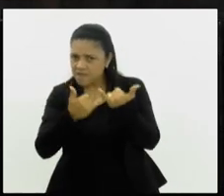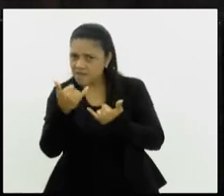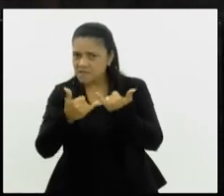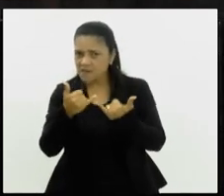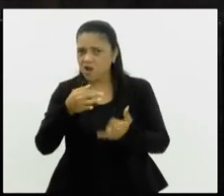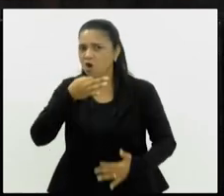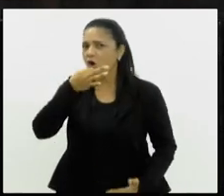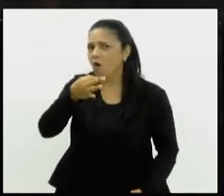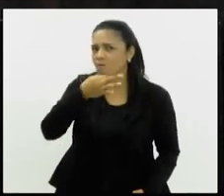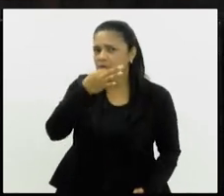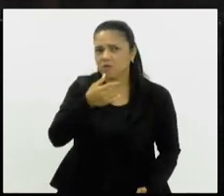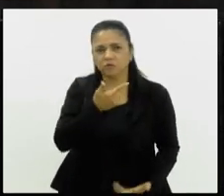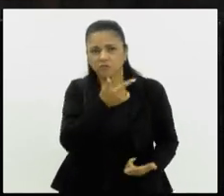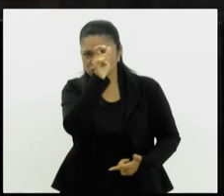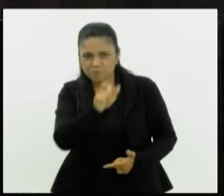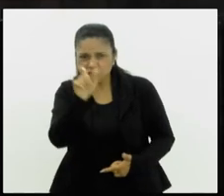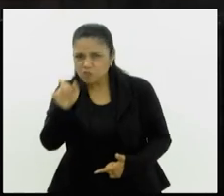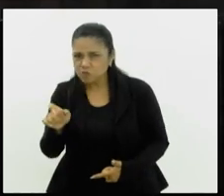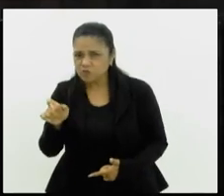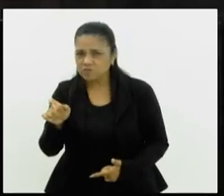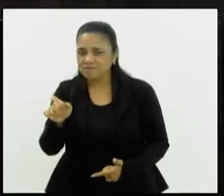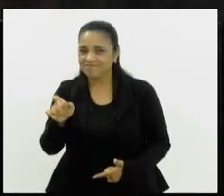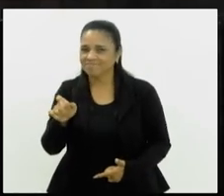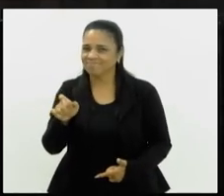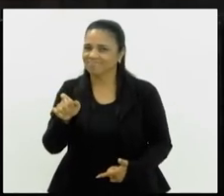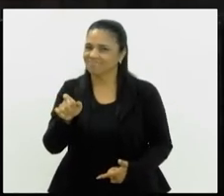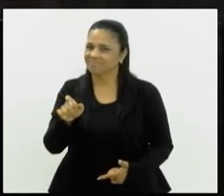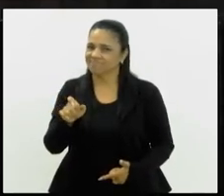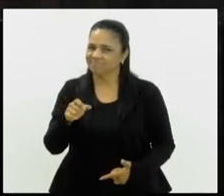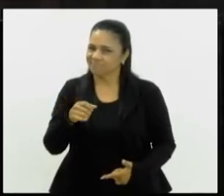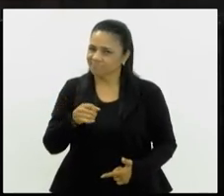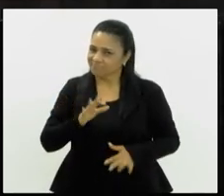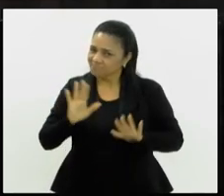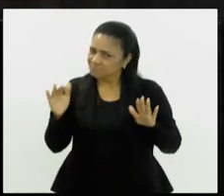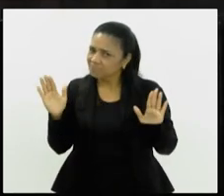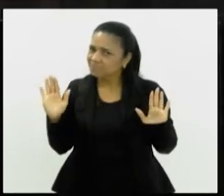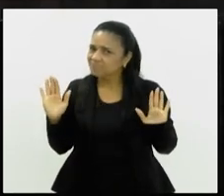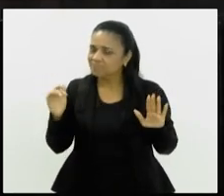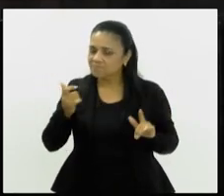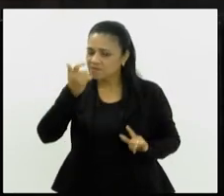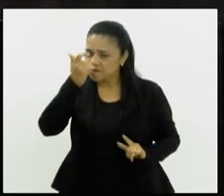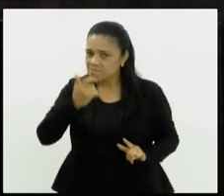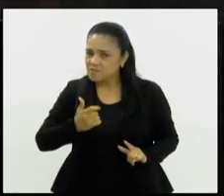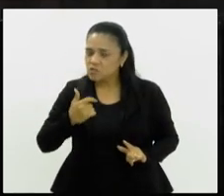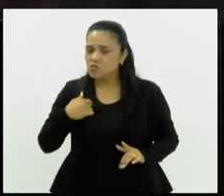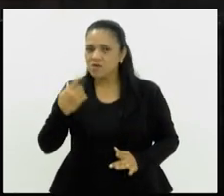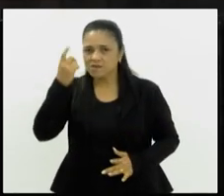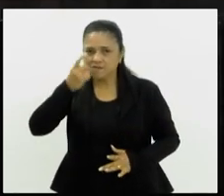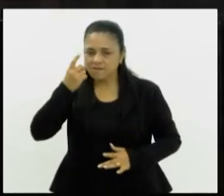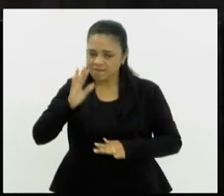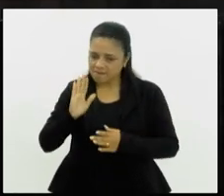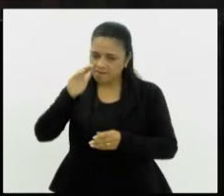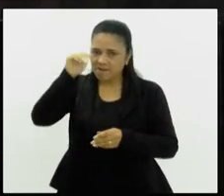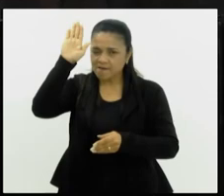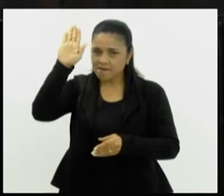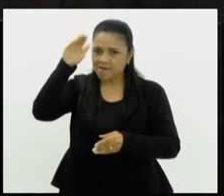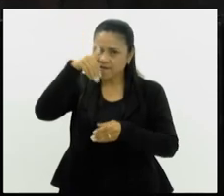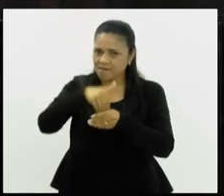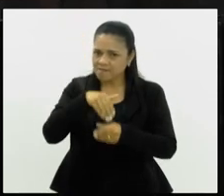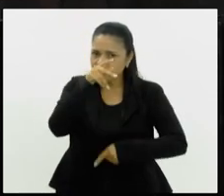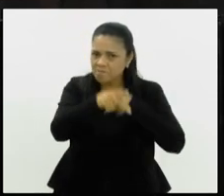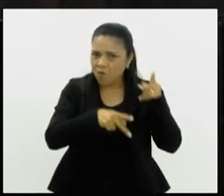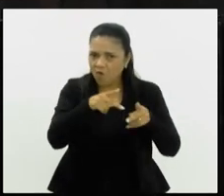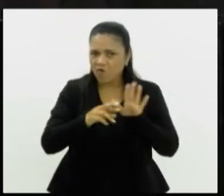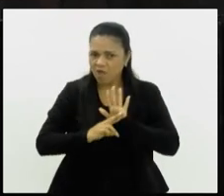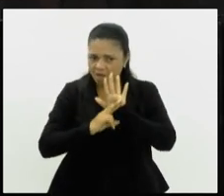a opinião de outras pessoas, tudo bem, mas com uma pessoa que foi eleita pelo povo e representa estas